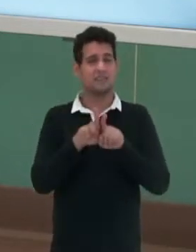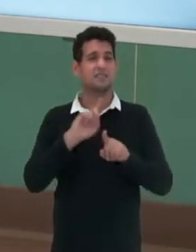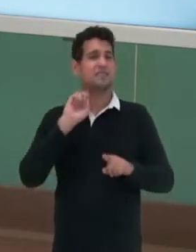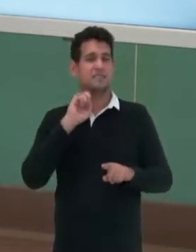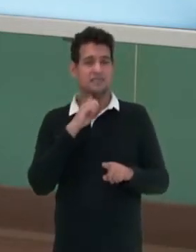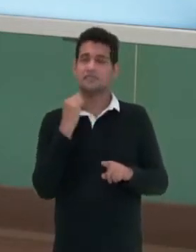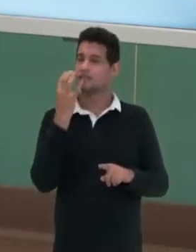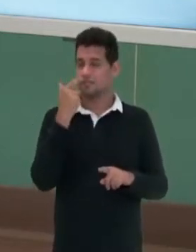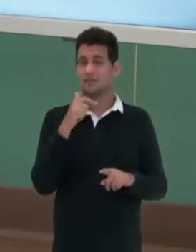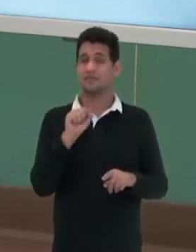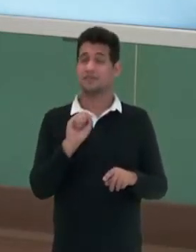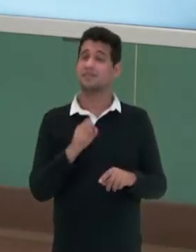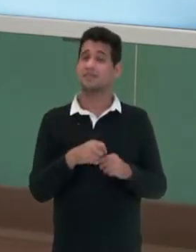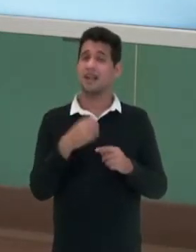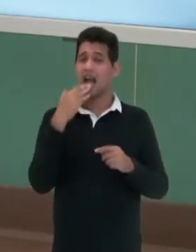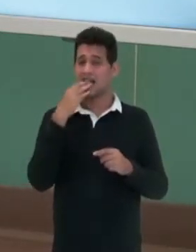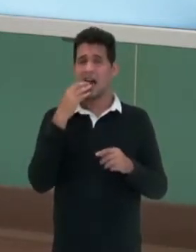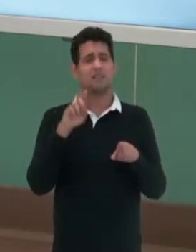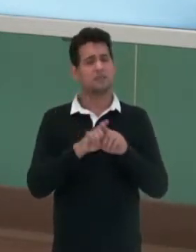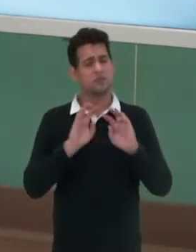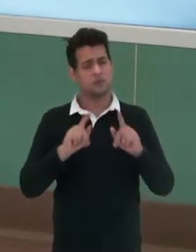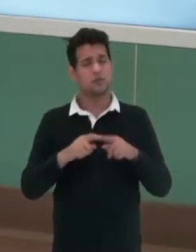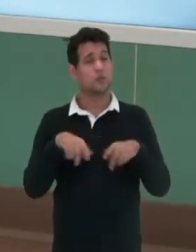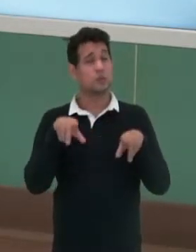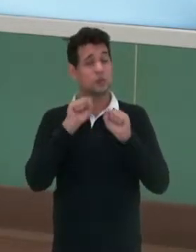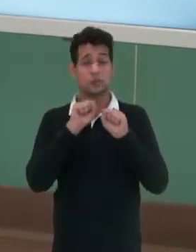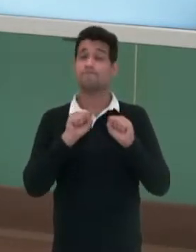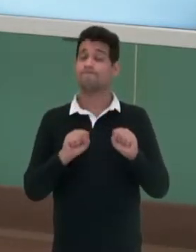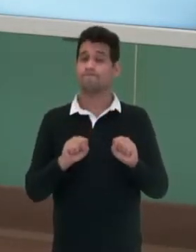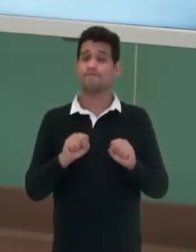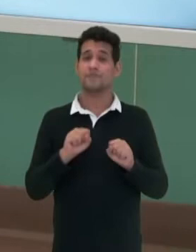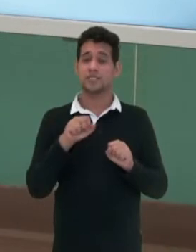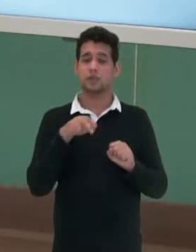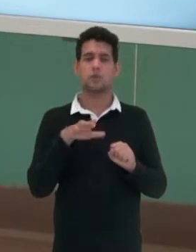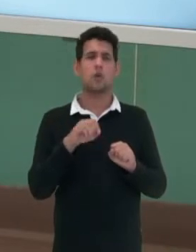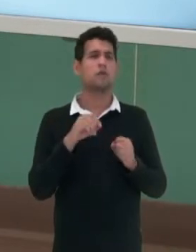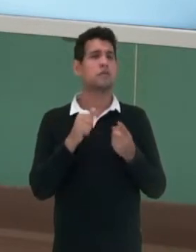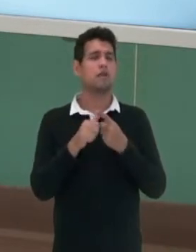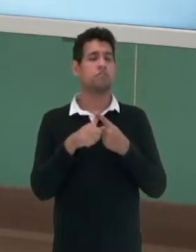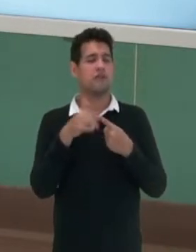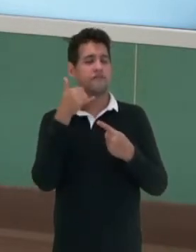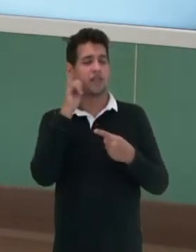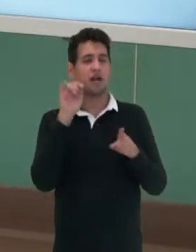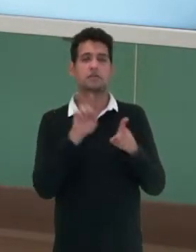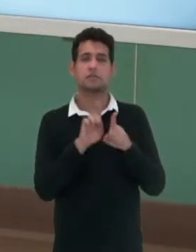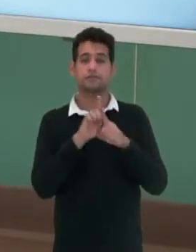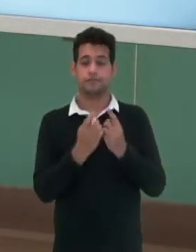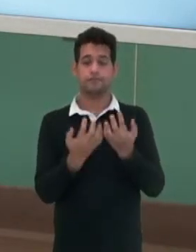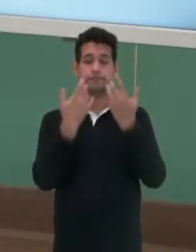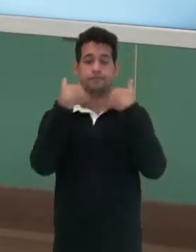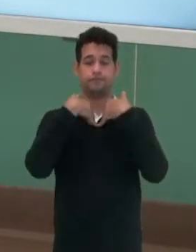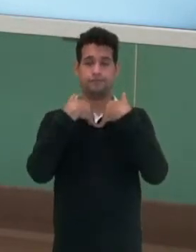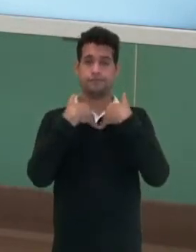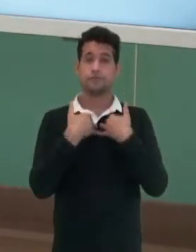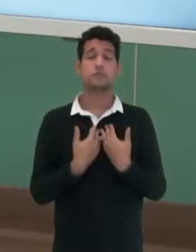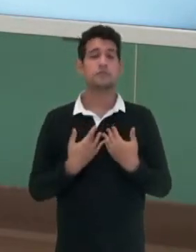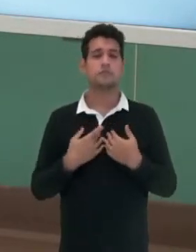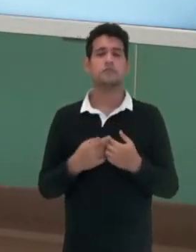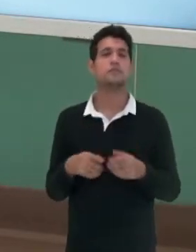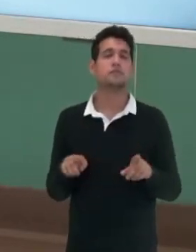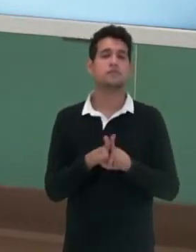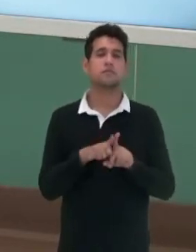para a criança. Então, na mucosa, ela também é uma primeira barreira para impedir que esses agentes entrem no corpo. Nós